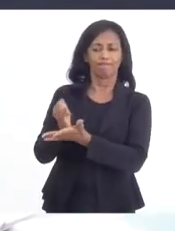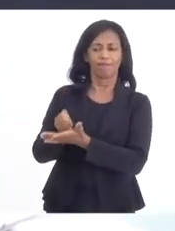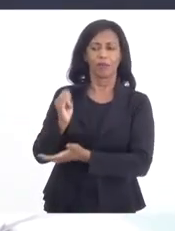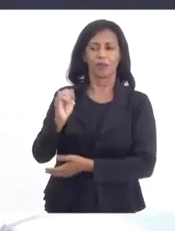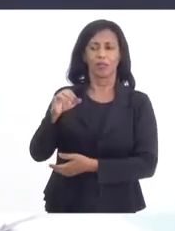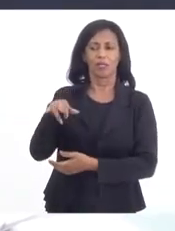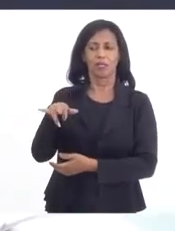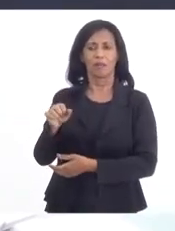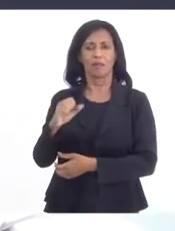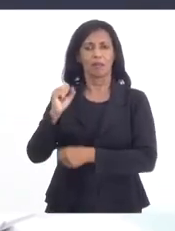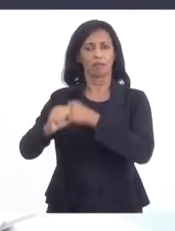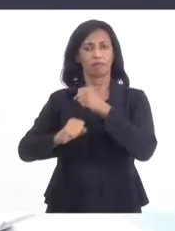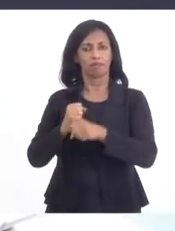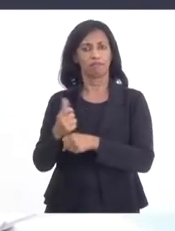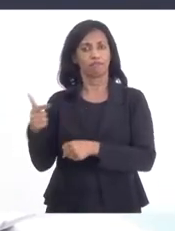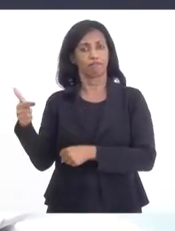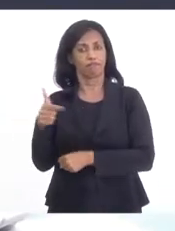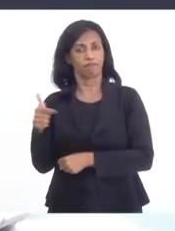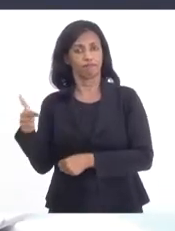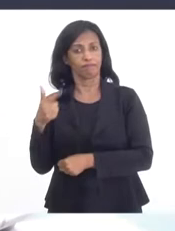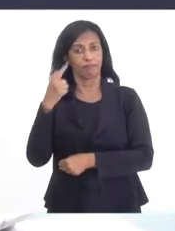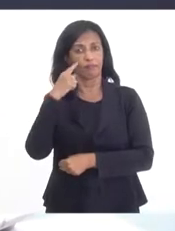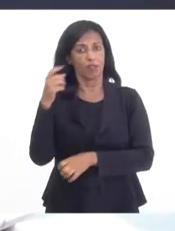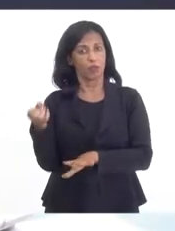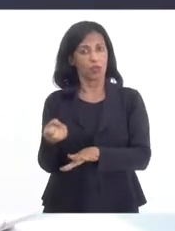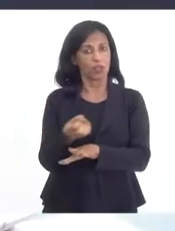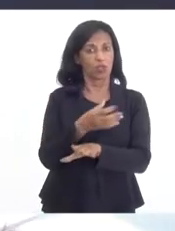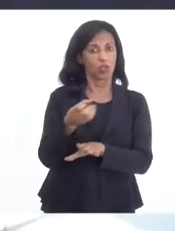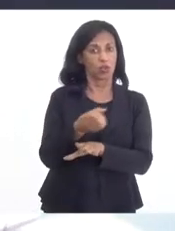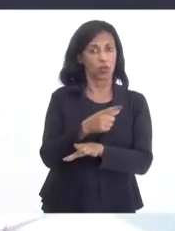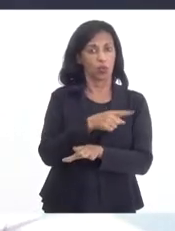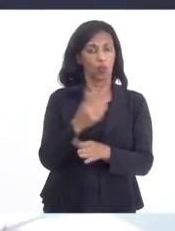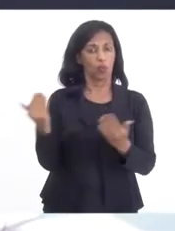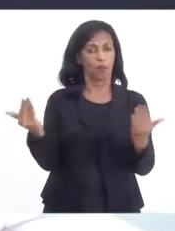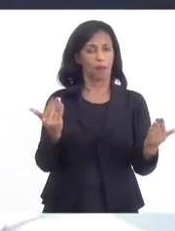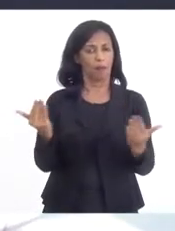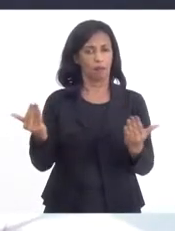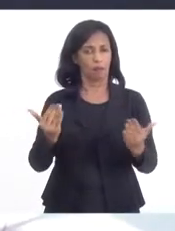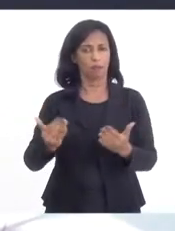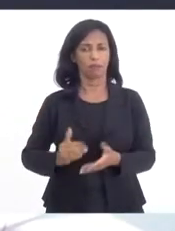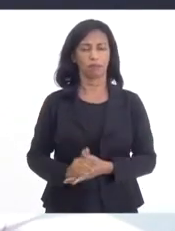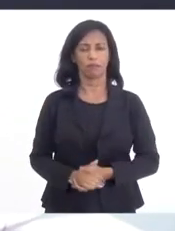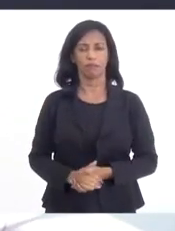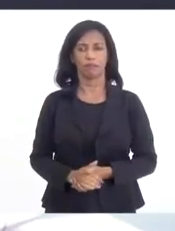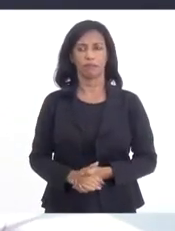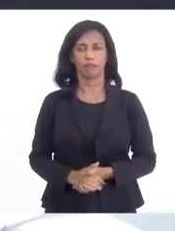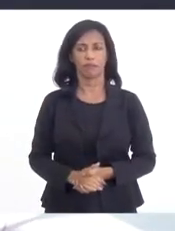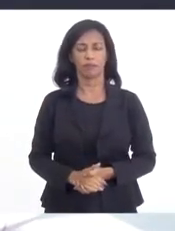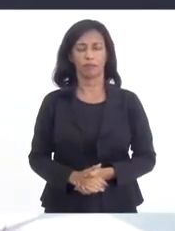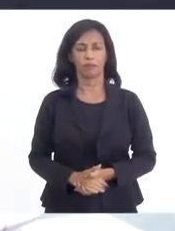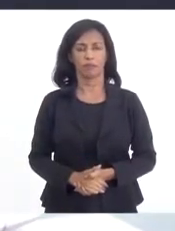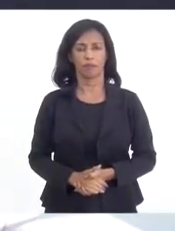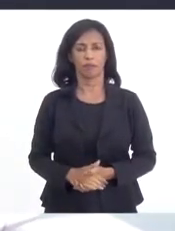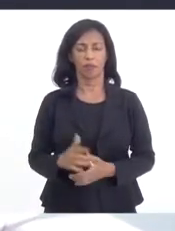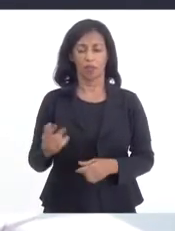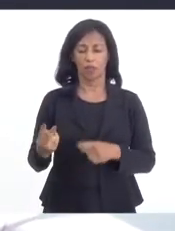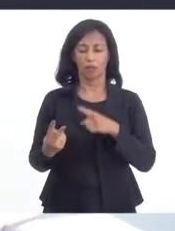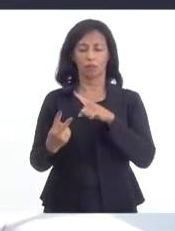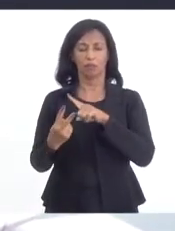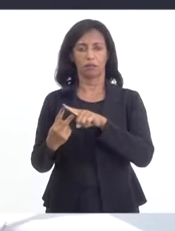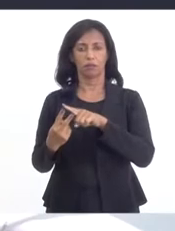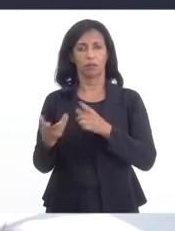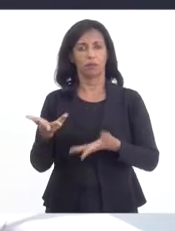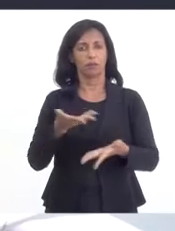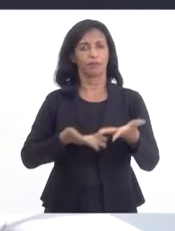para 22%, considerando esses novos parâmetros. E nos parâmetros do